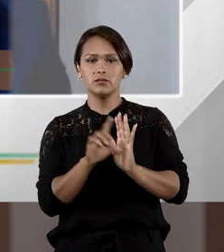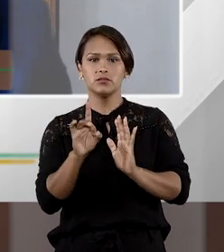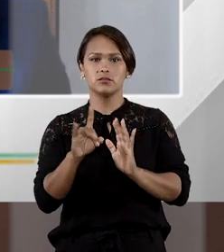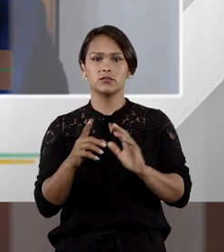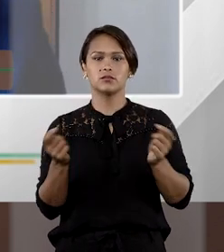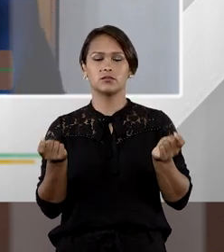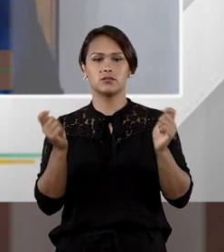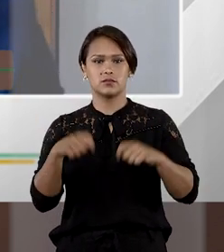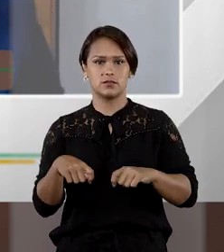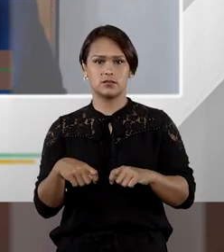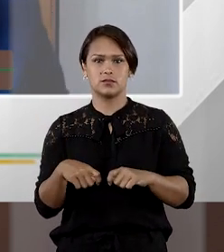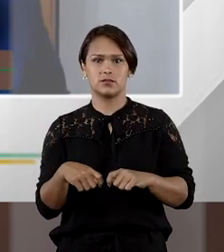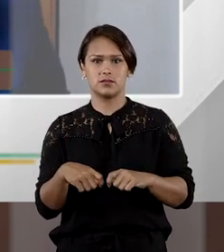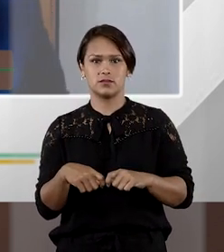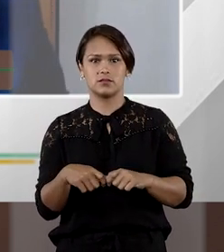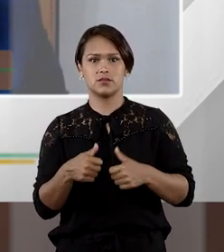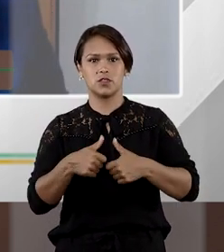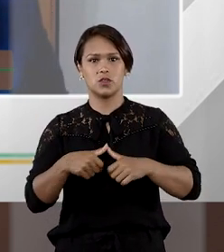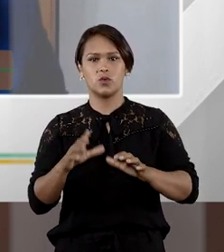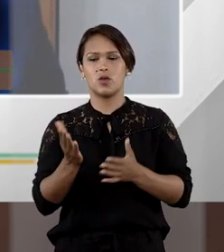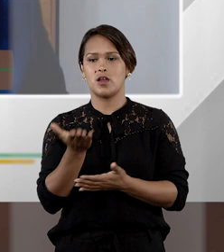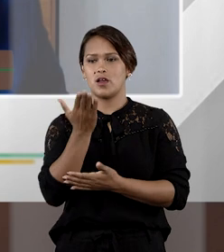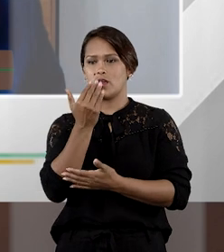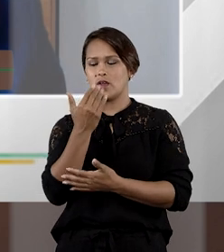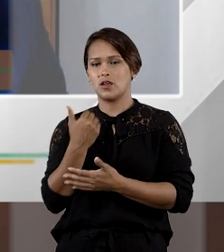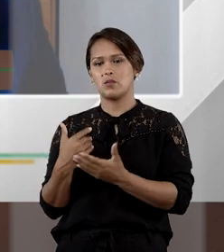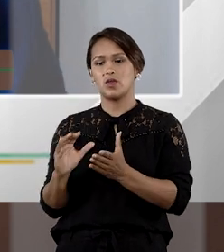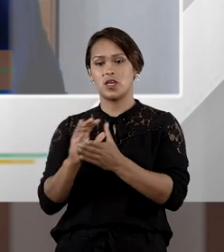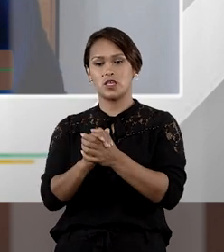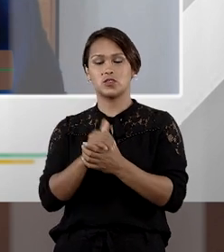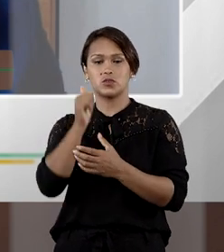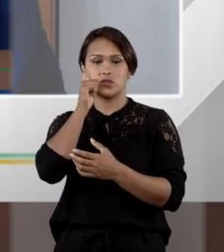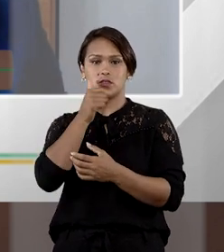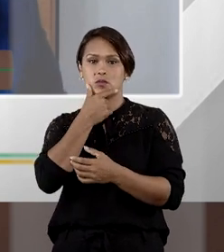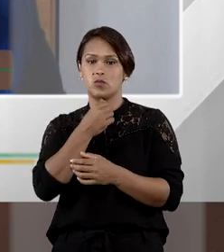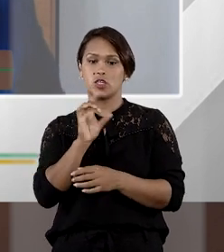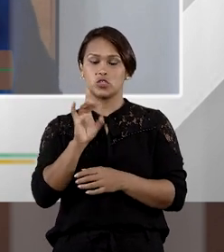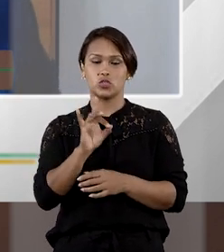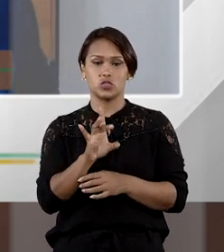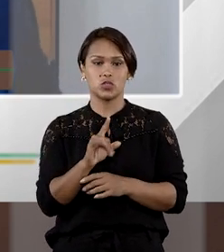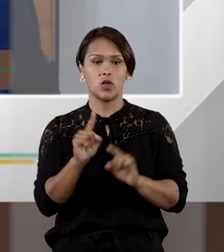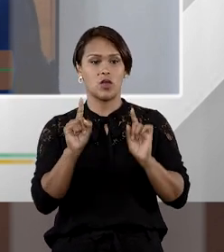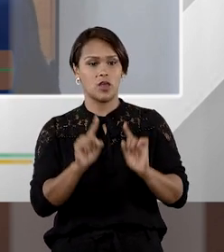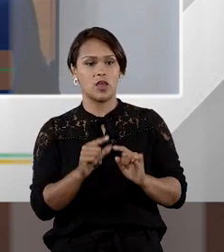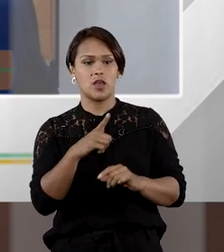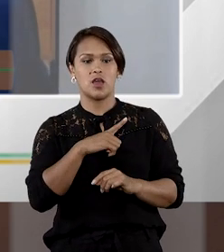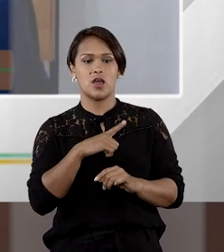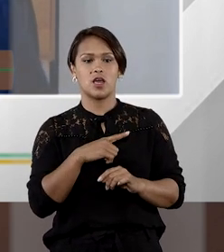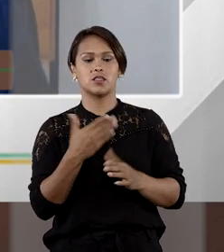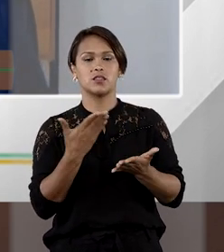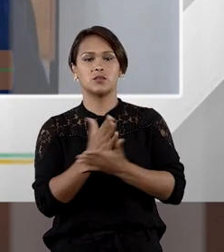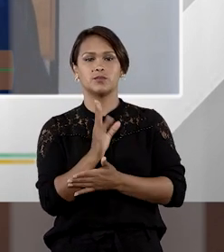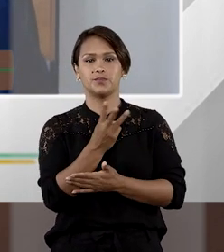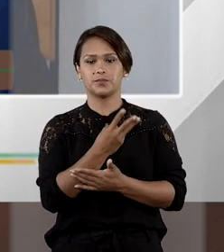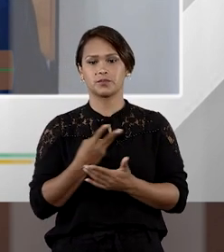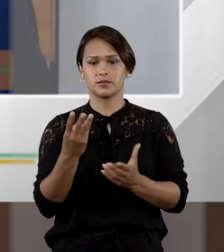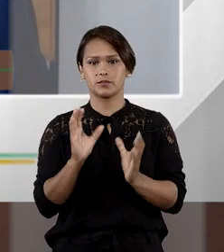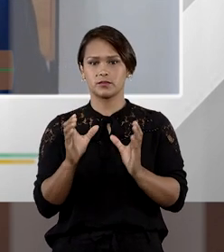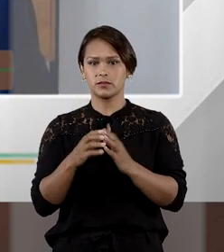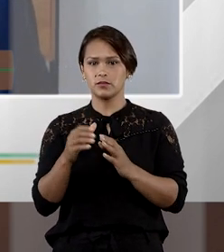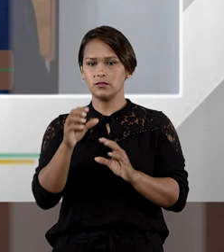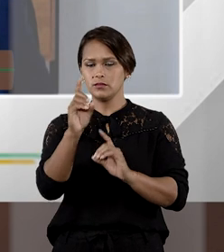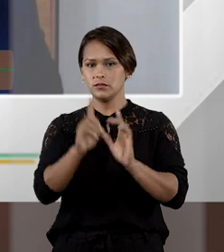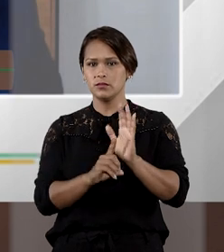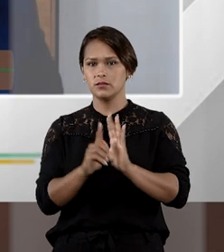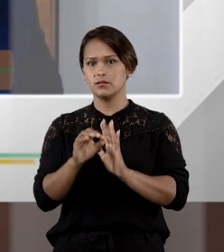somente seria possível quanto aos alimentos entre cônjuges e companheiros. Nesse sentido, aliás, temos aí aprovado na terceira jornada de